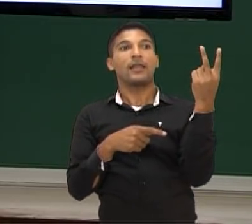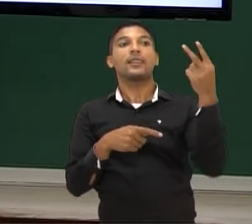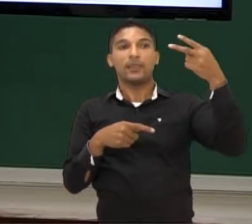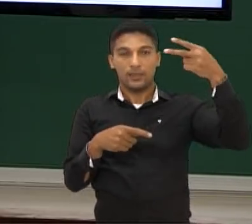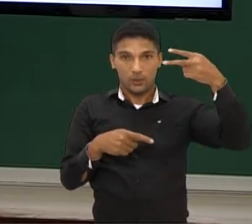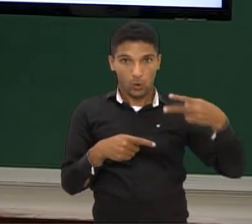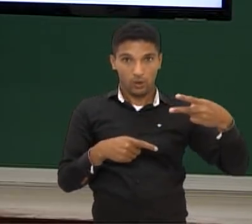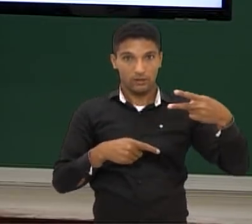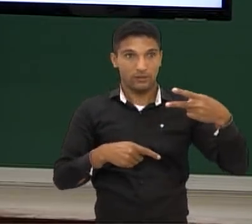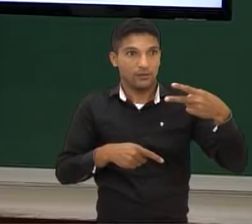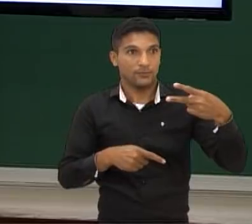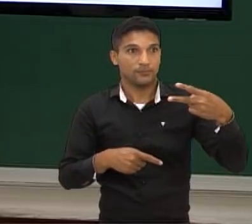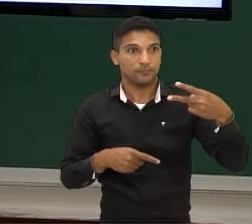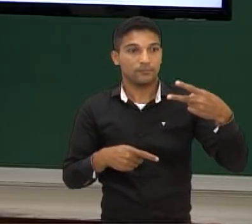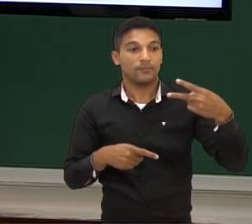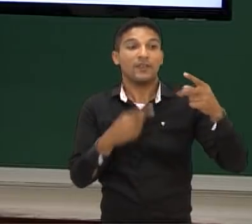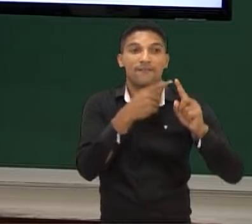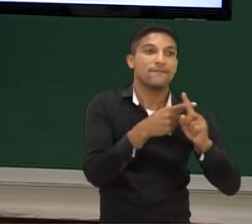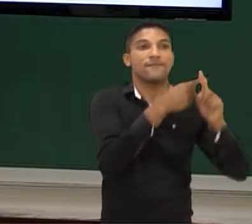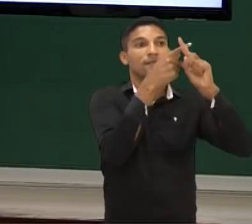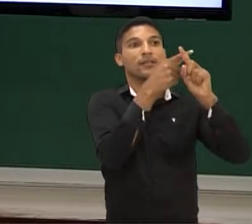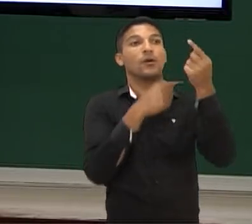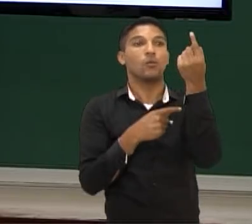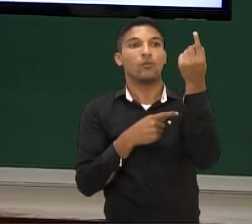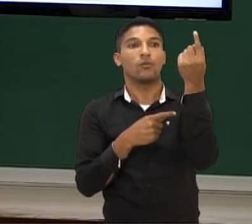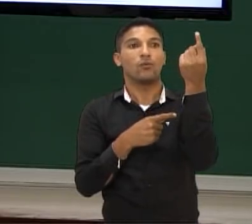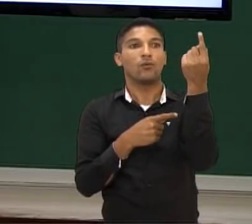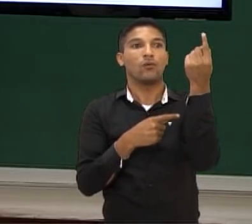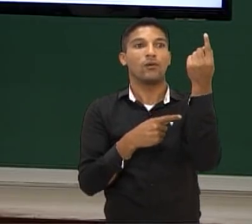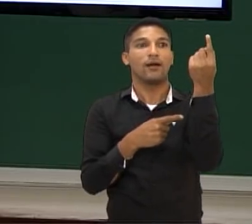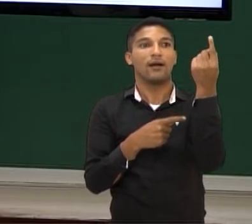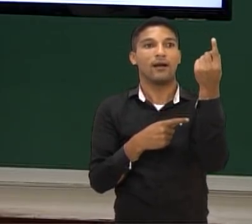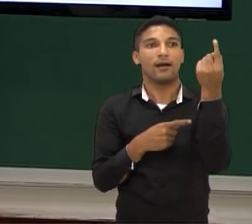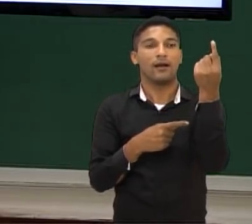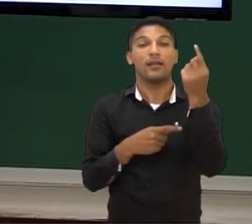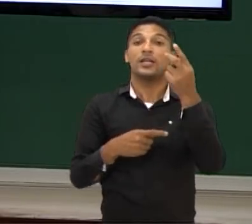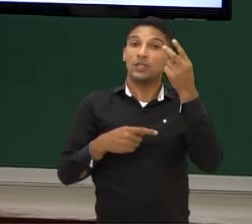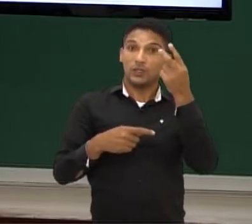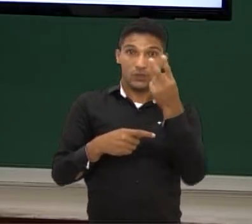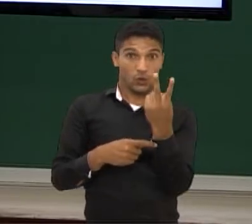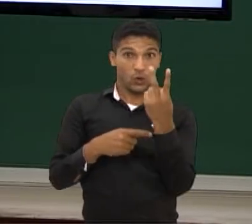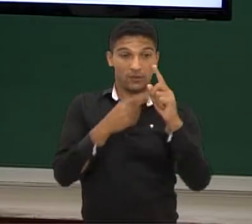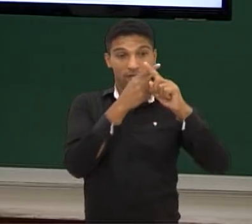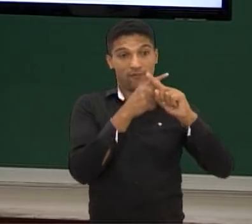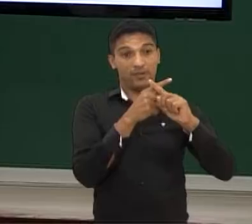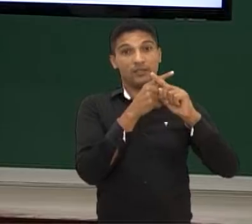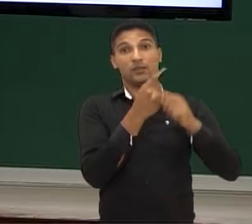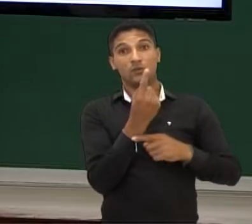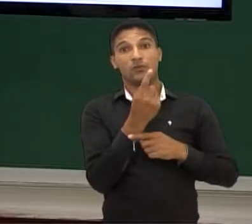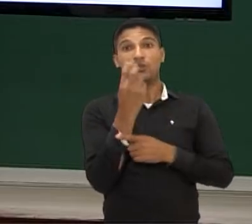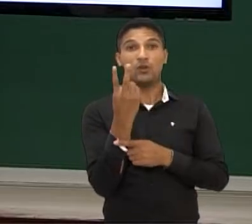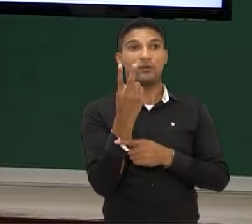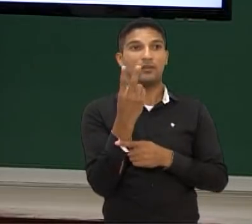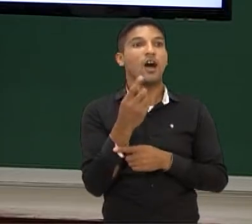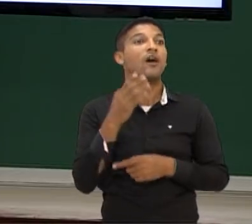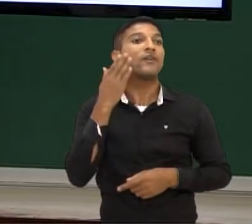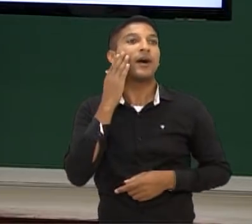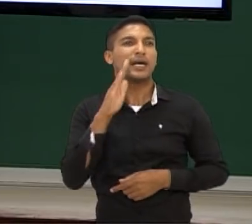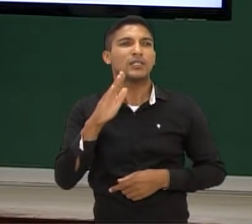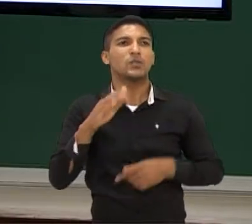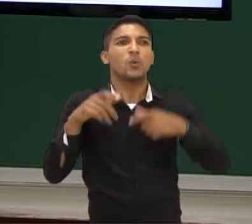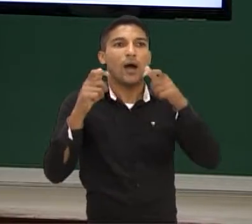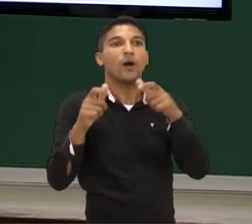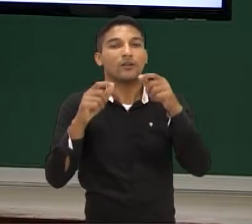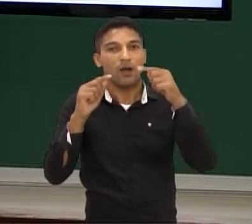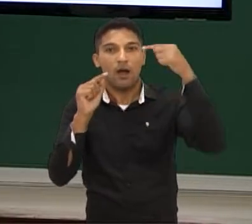resultado da divisão, eu vou multiplicar por quem? Por 1. 2 vezes 1, 2. Olha, a professora colocou em azulzinho para vocês saberem de onde que saiu